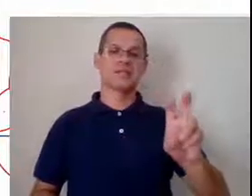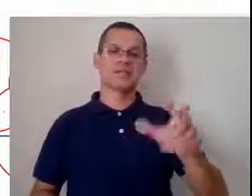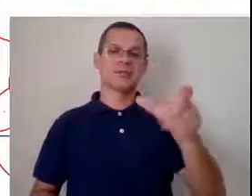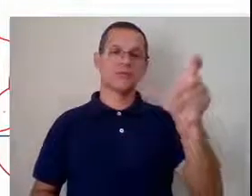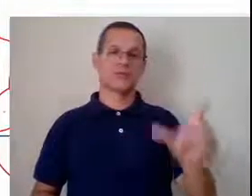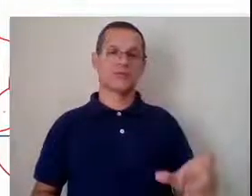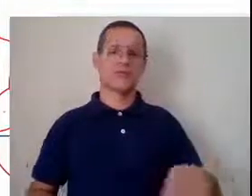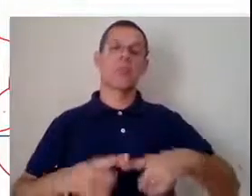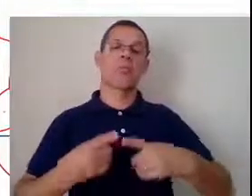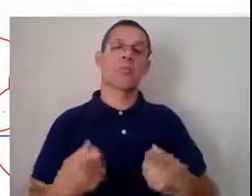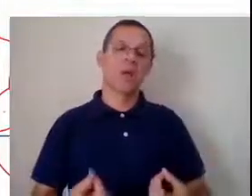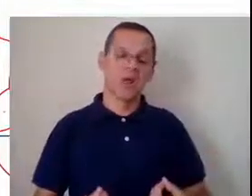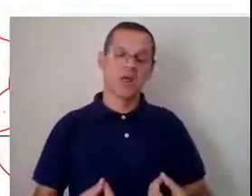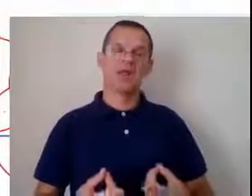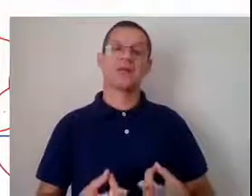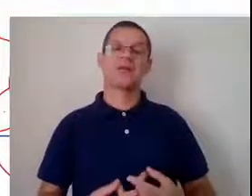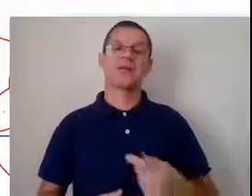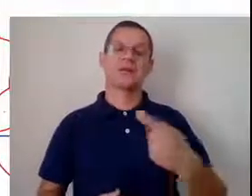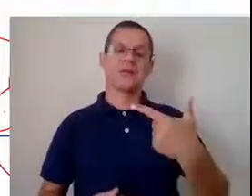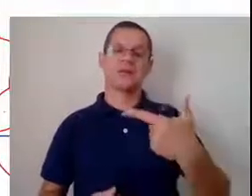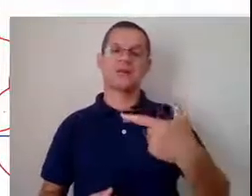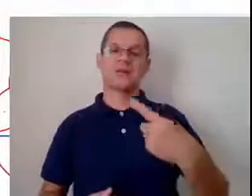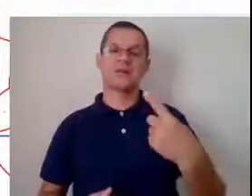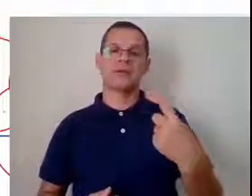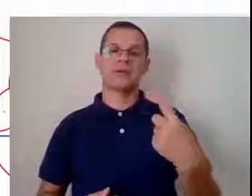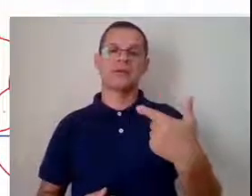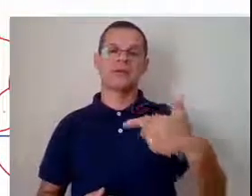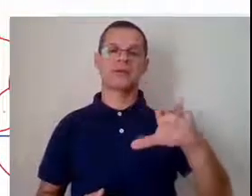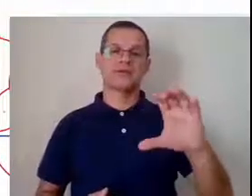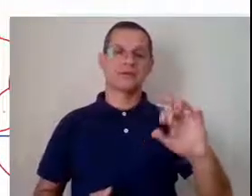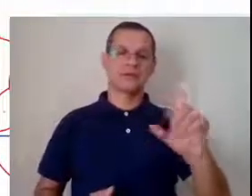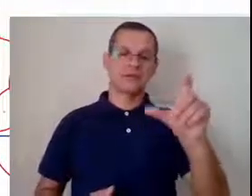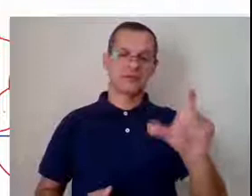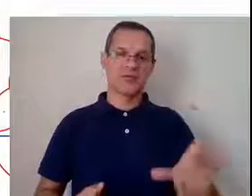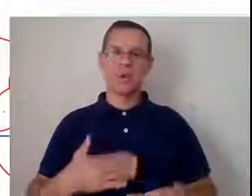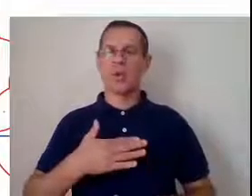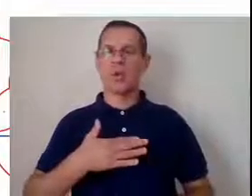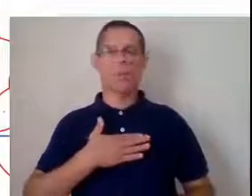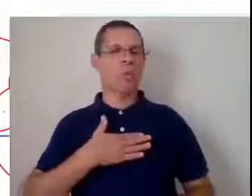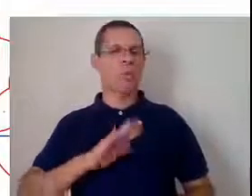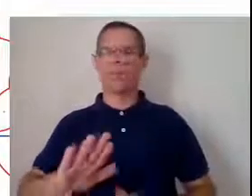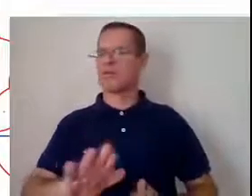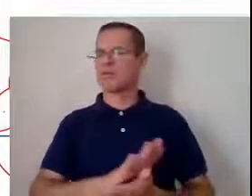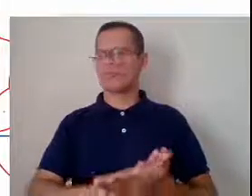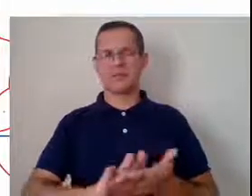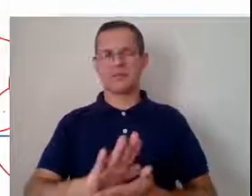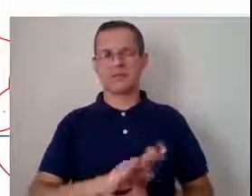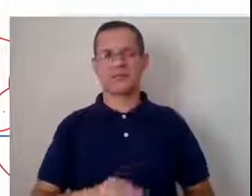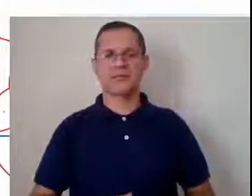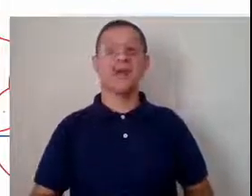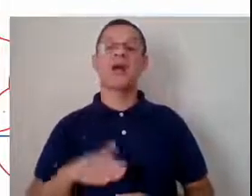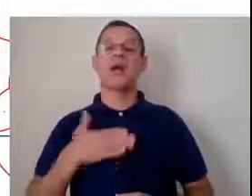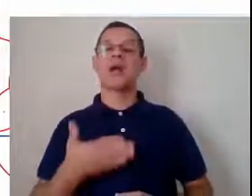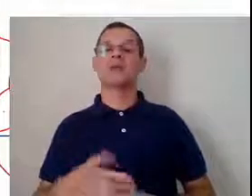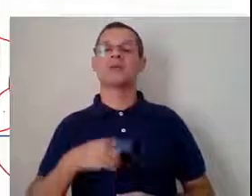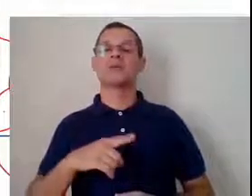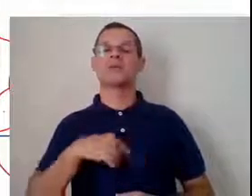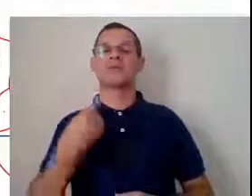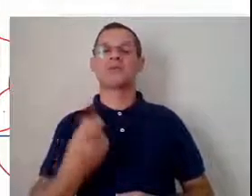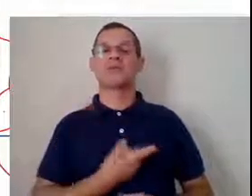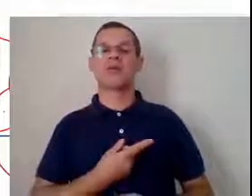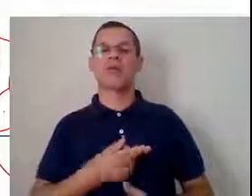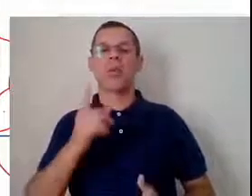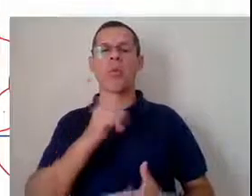tá? E 120 falaram que não gostam de nenhum, tá? Então, nós temos aí